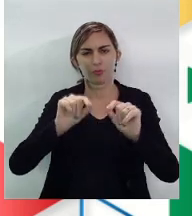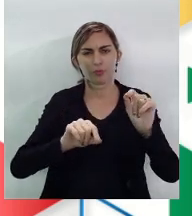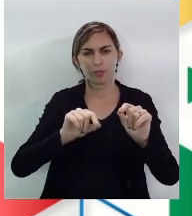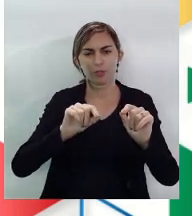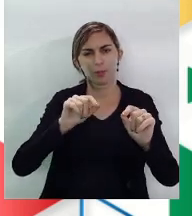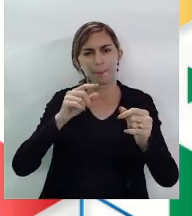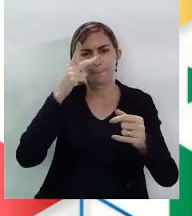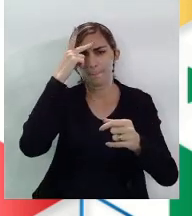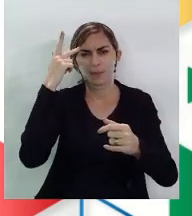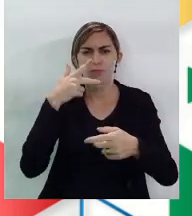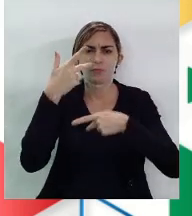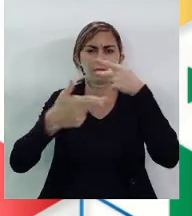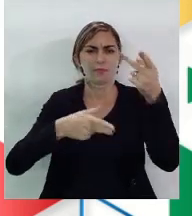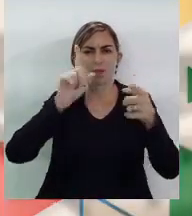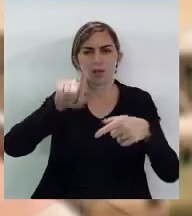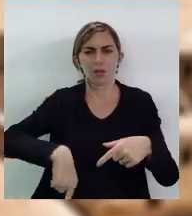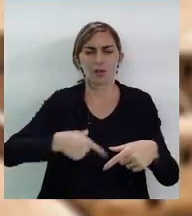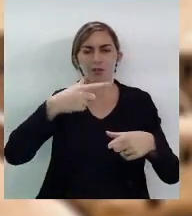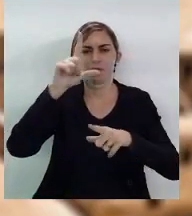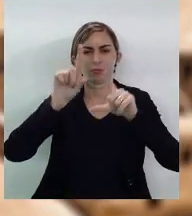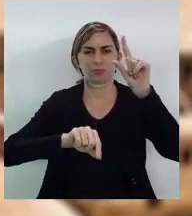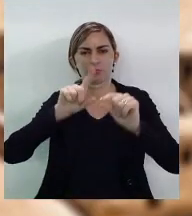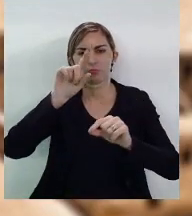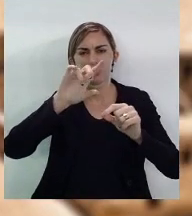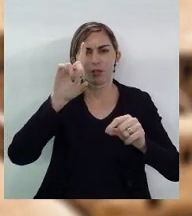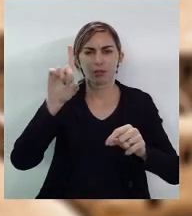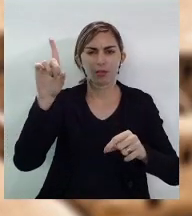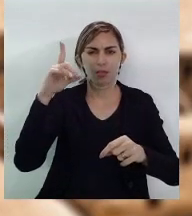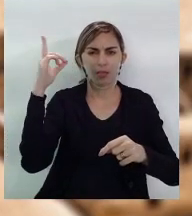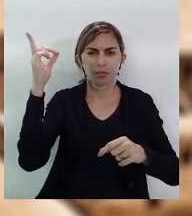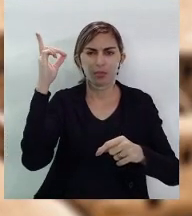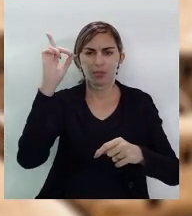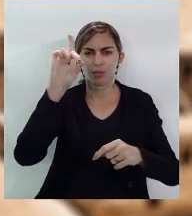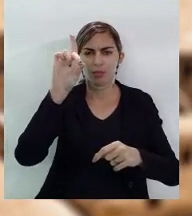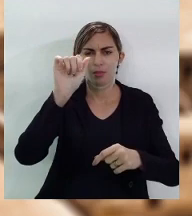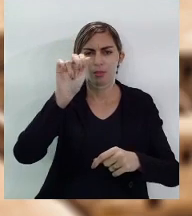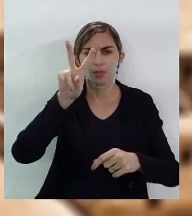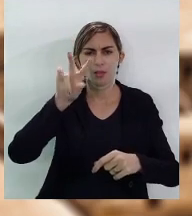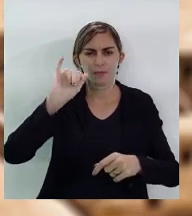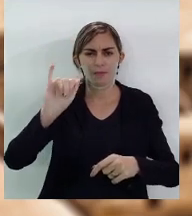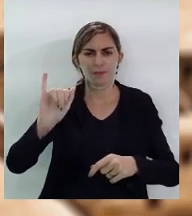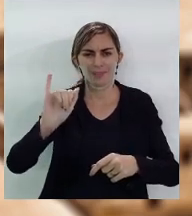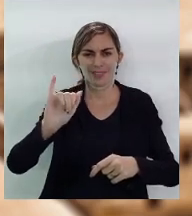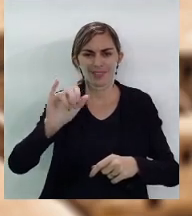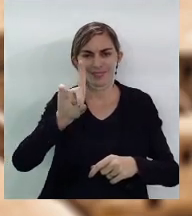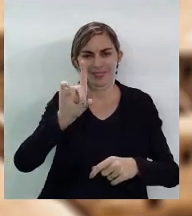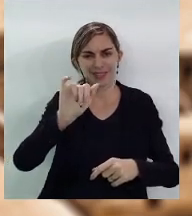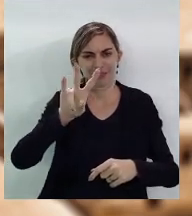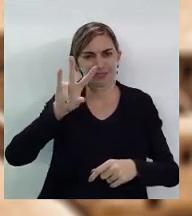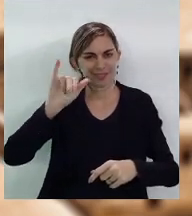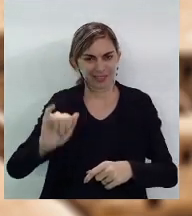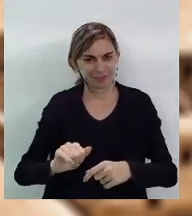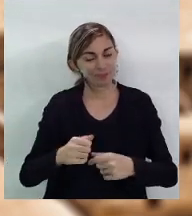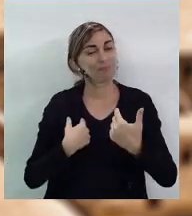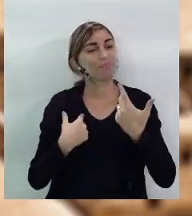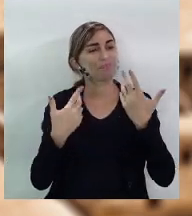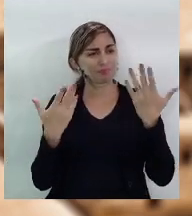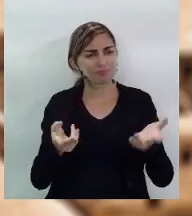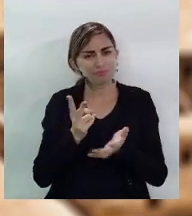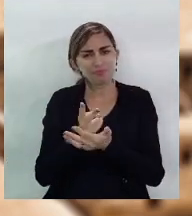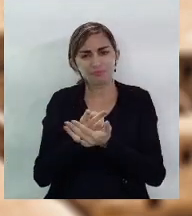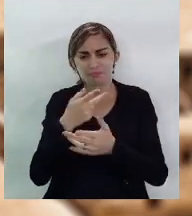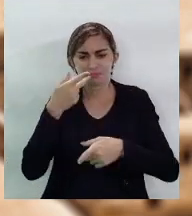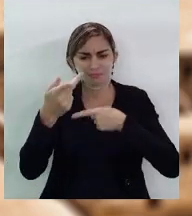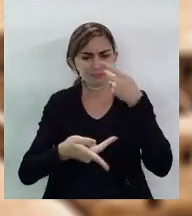Davi. Lembram que em nossa aula, que em nossa série, nós sempre falamos de quê?